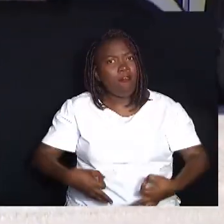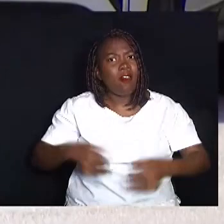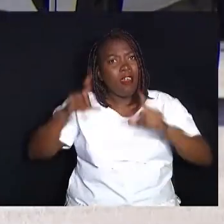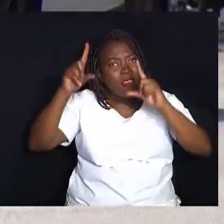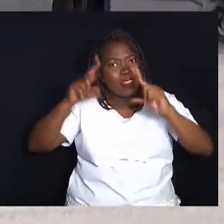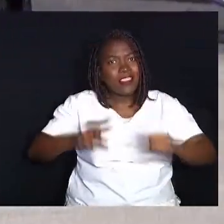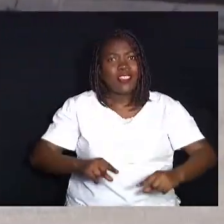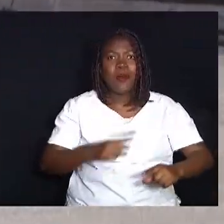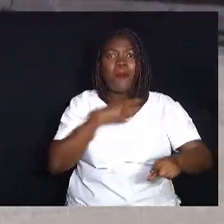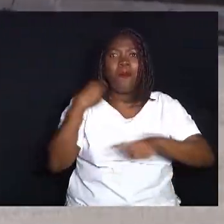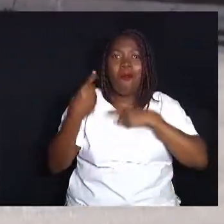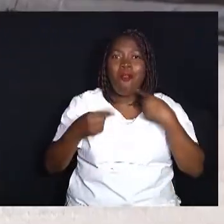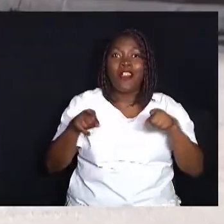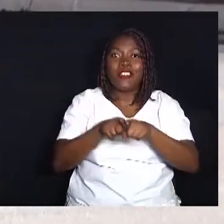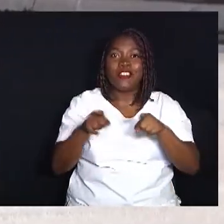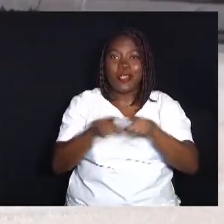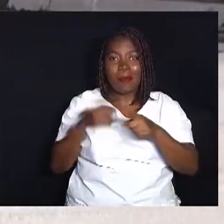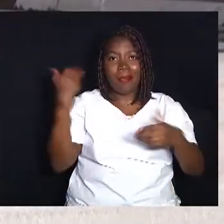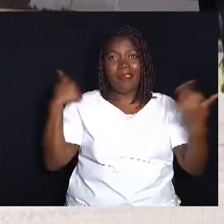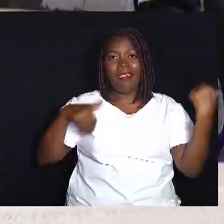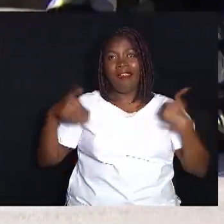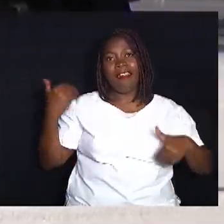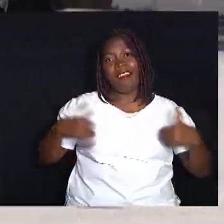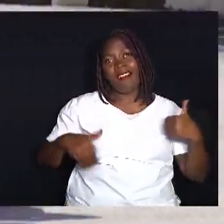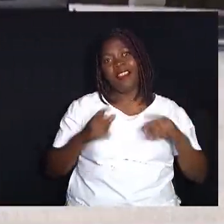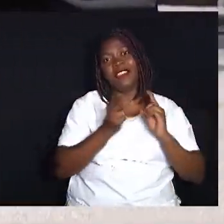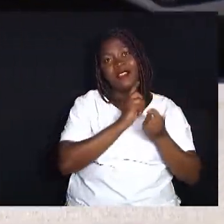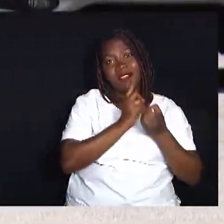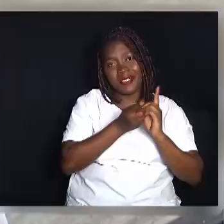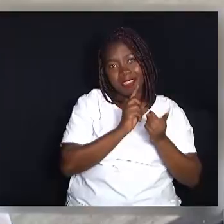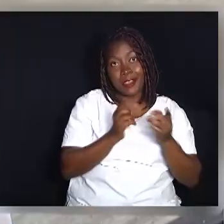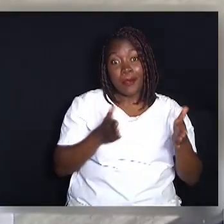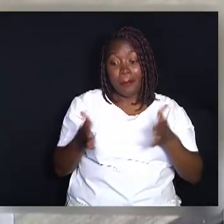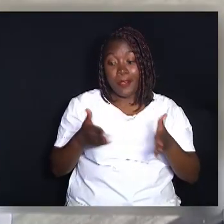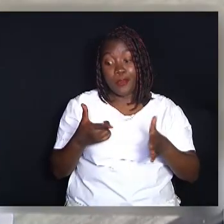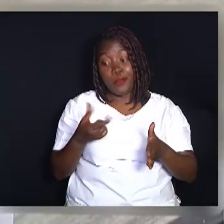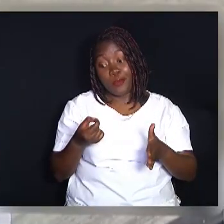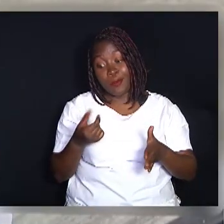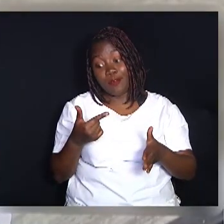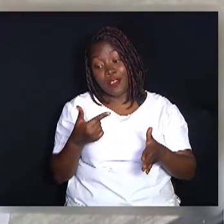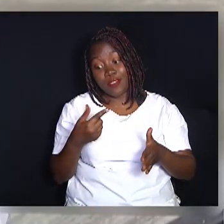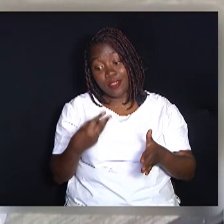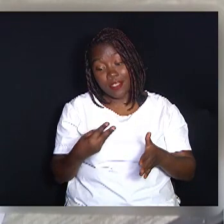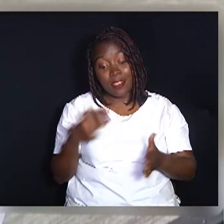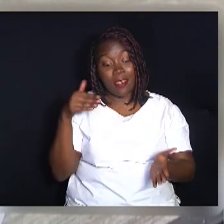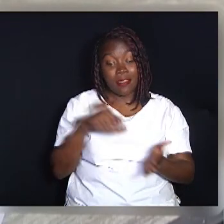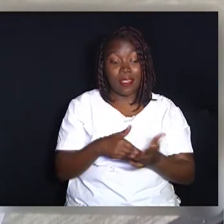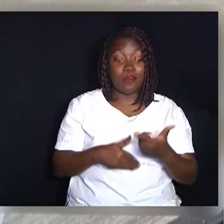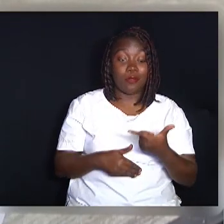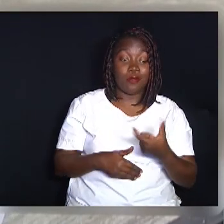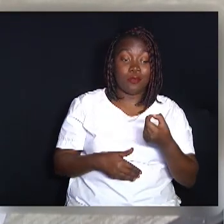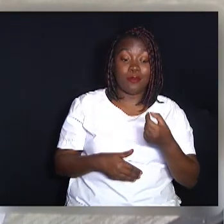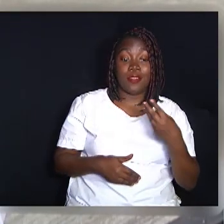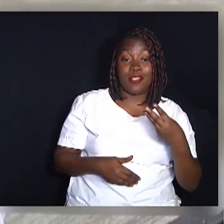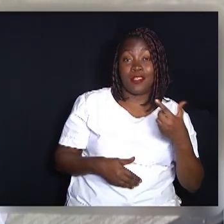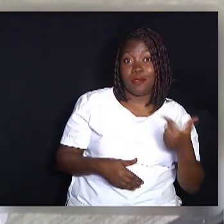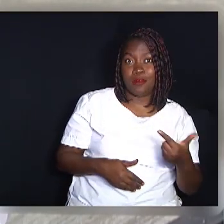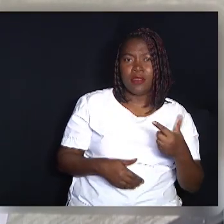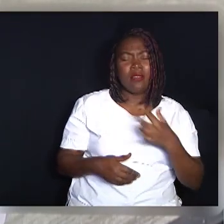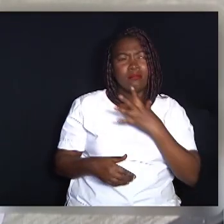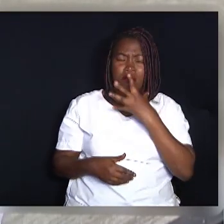trânsito, no período de 2023 a 2032. O que me chamou a atenção, primeiro, que é um plano muito